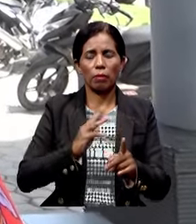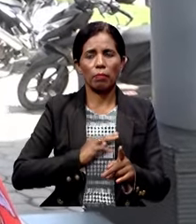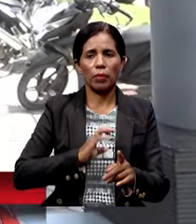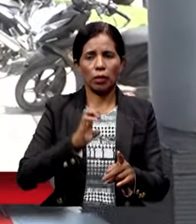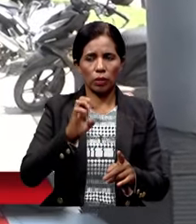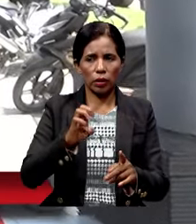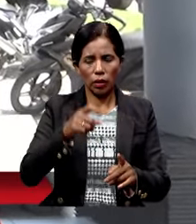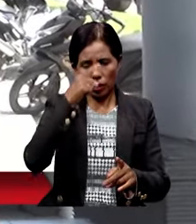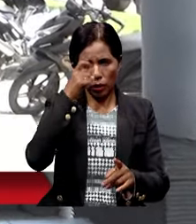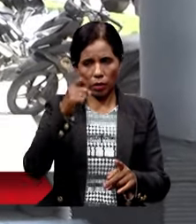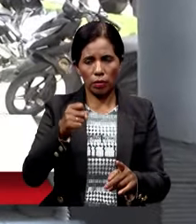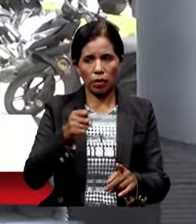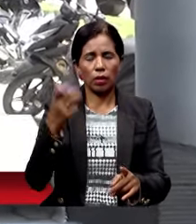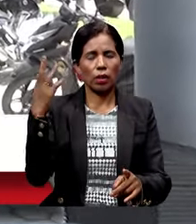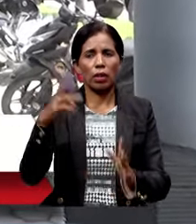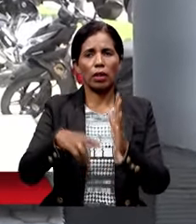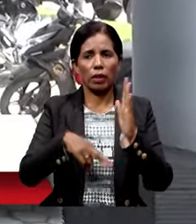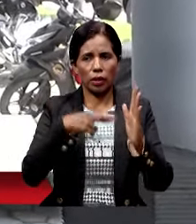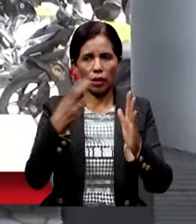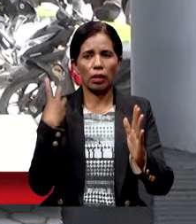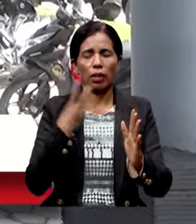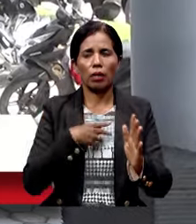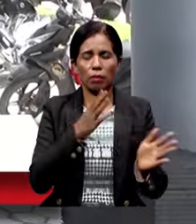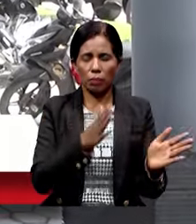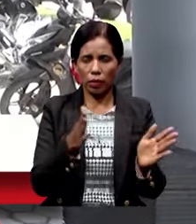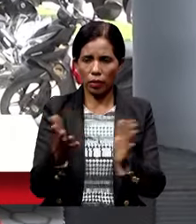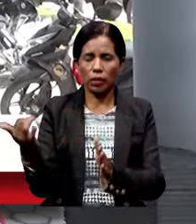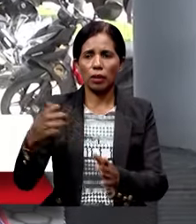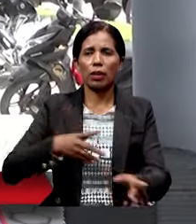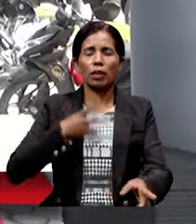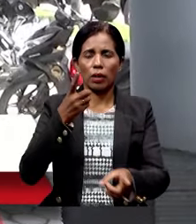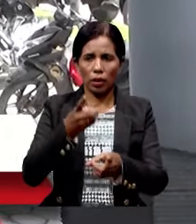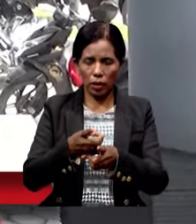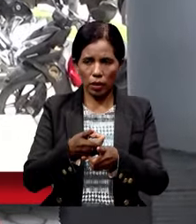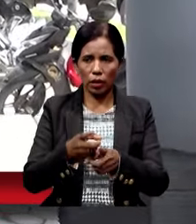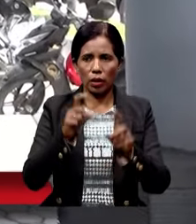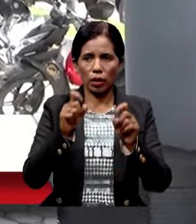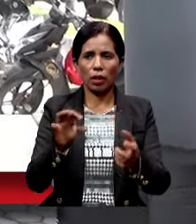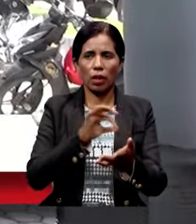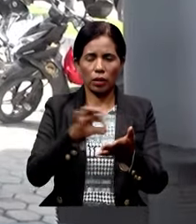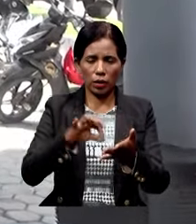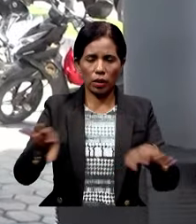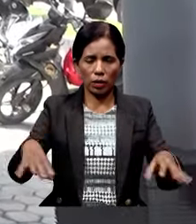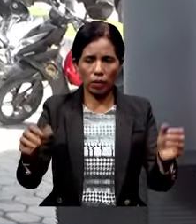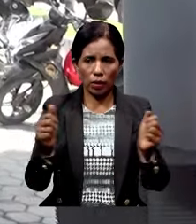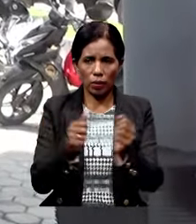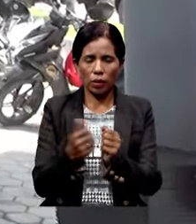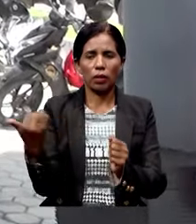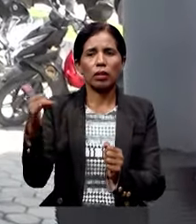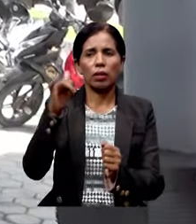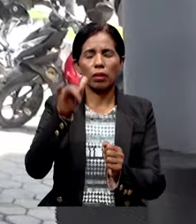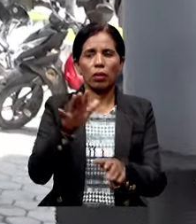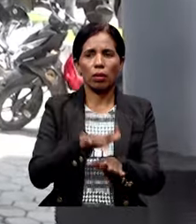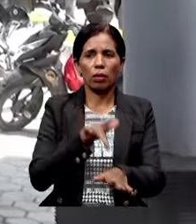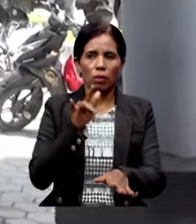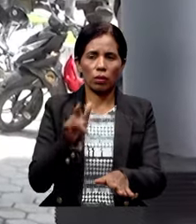Tamba ia critério na mesma ama to processo ser ne direito manga tem que assinar acordo de acordo ba ser na mesma afetado